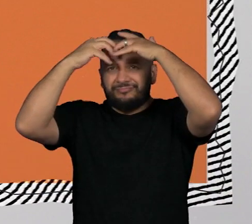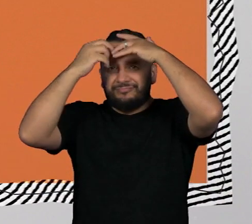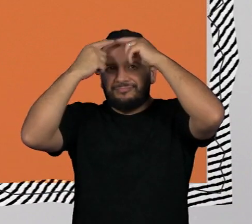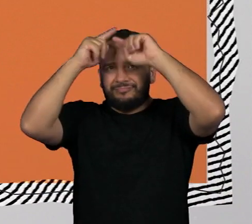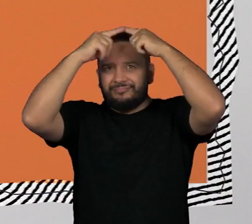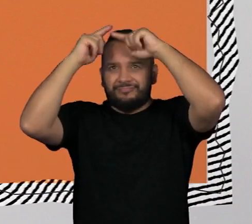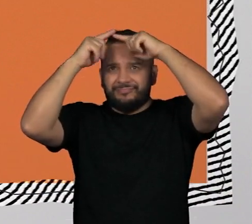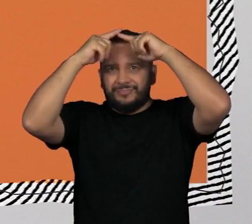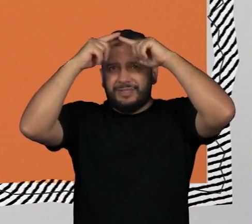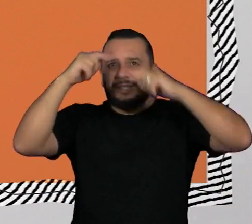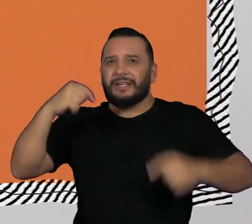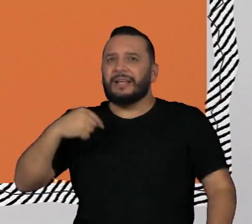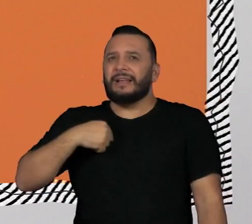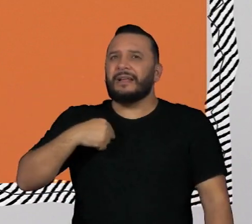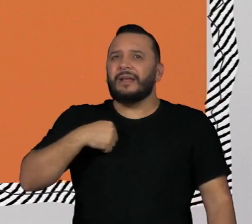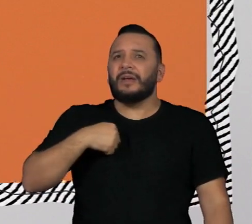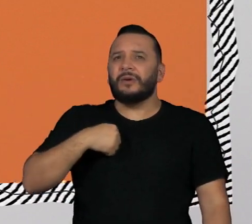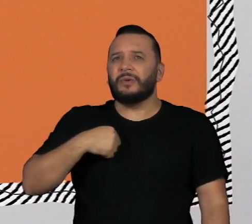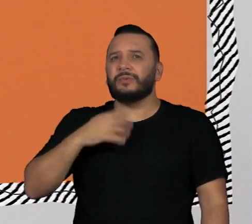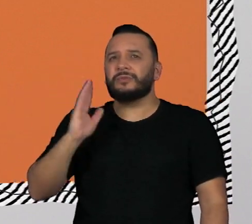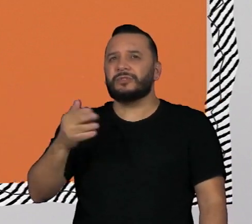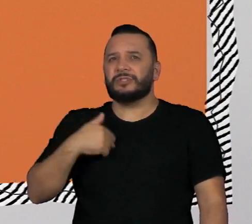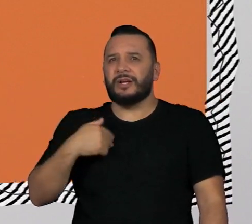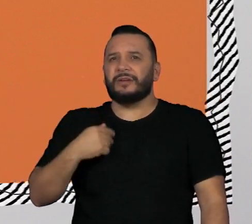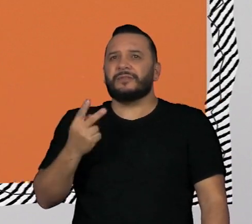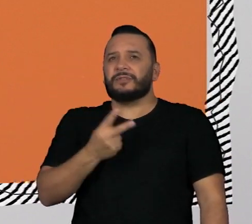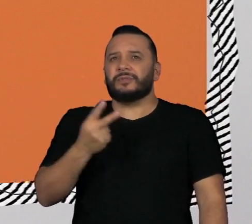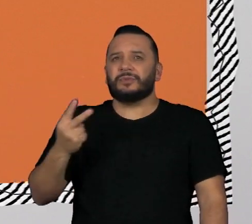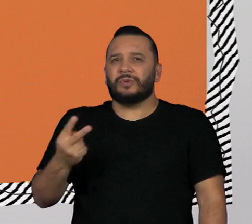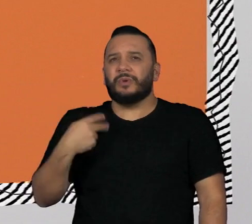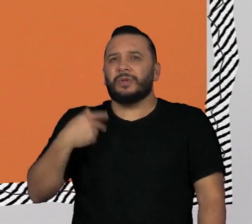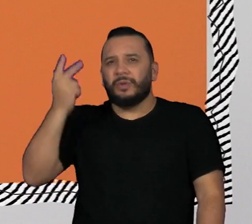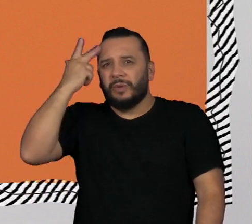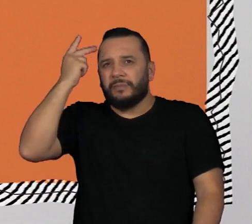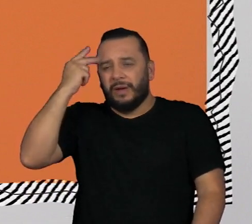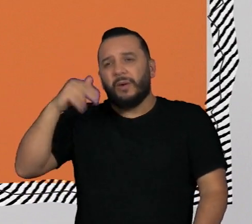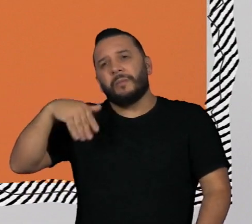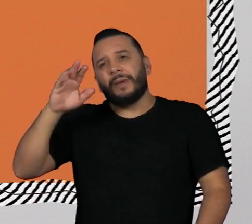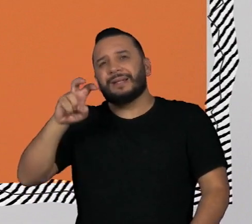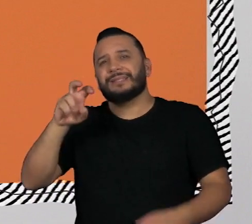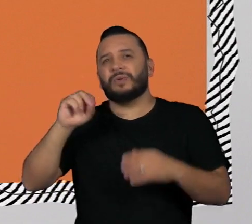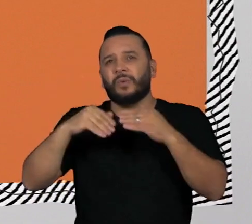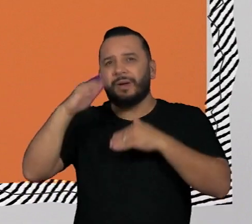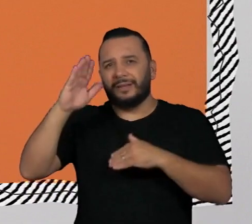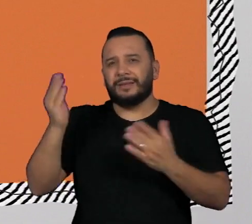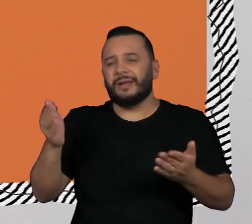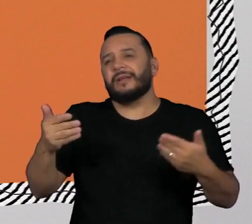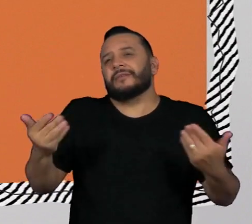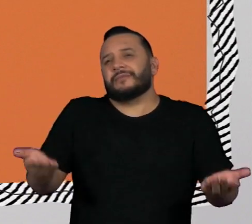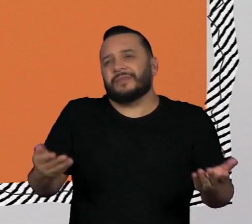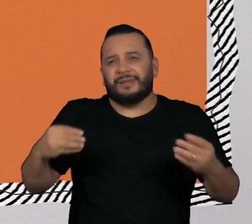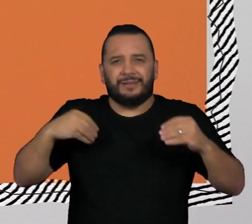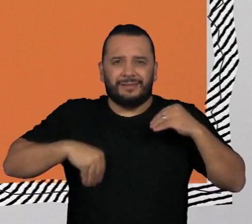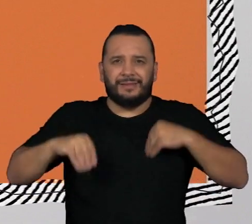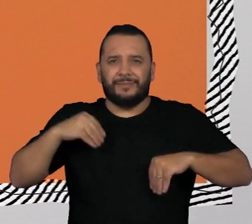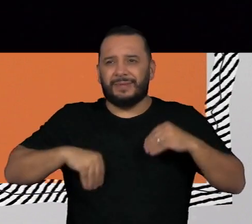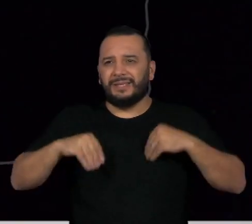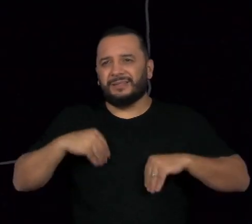Fiz até o 20, 2 quando normal é a partir de 50. Enfim, a